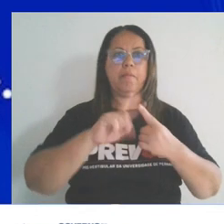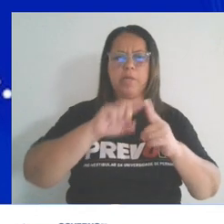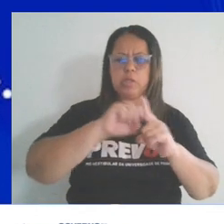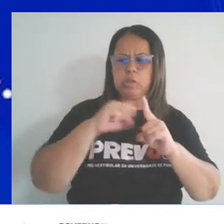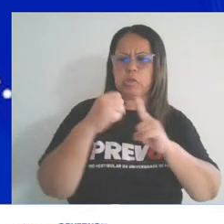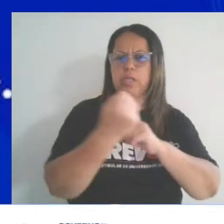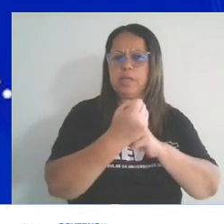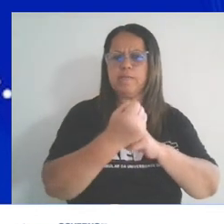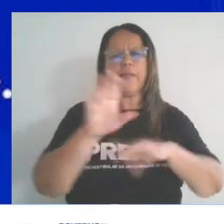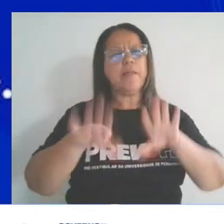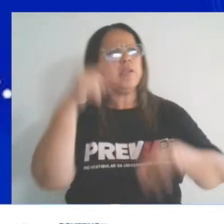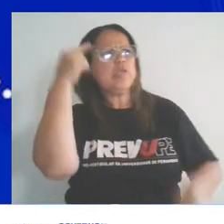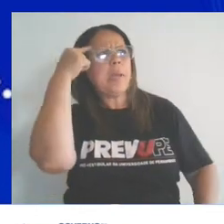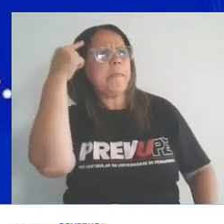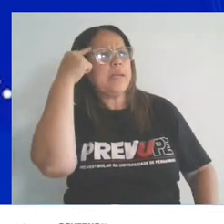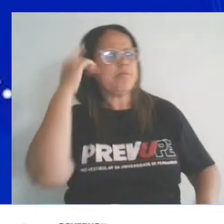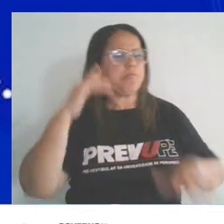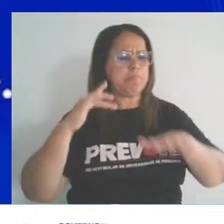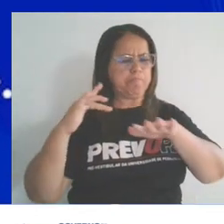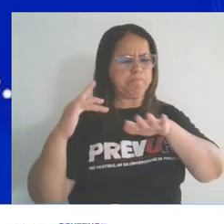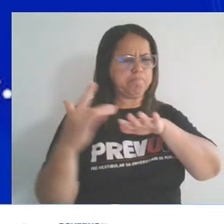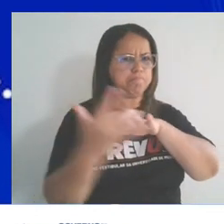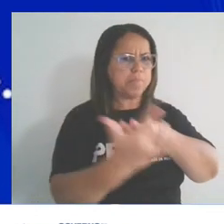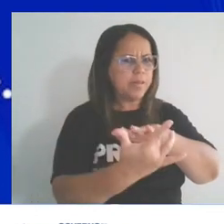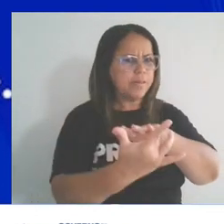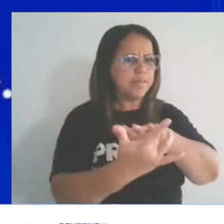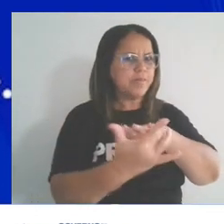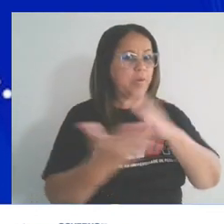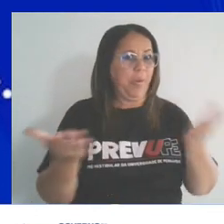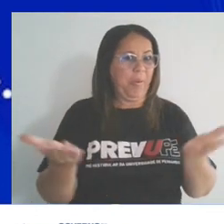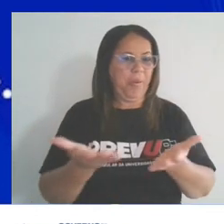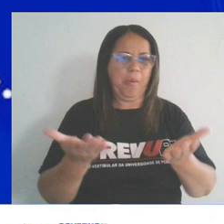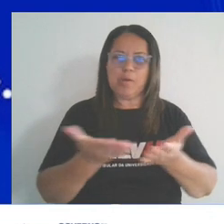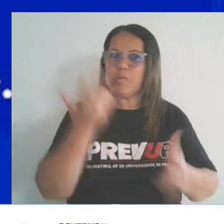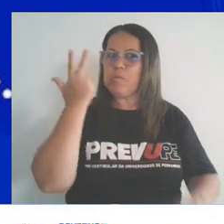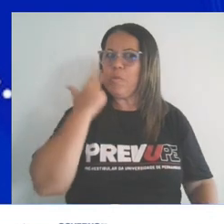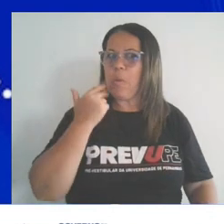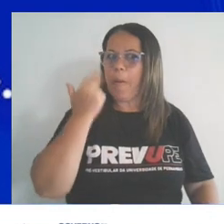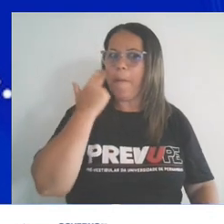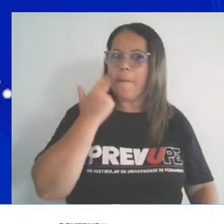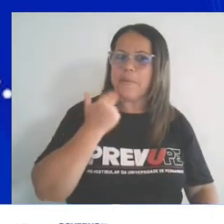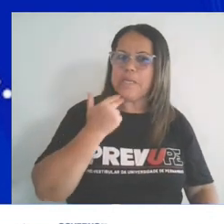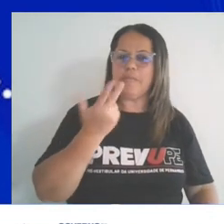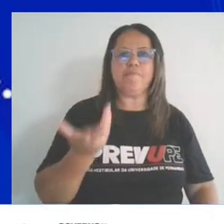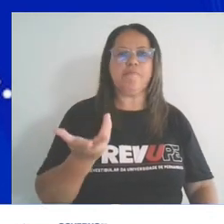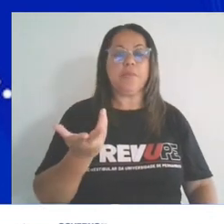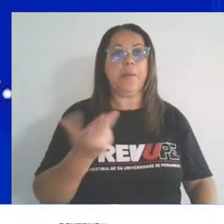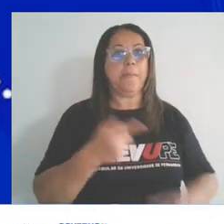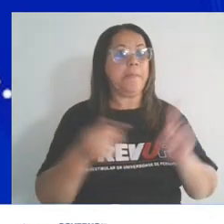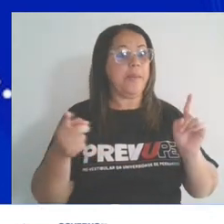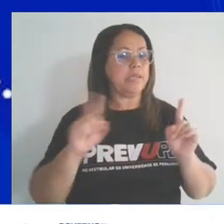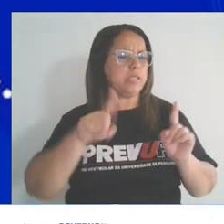tenha pensado automaticamente nas redes sociais digitais, muito comum na atualidade, que faz parte do nosso dia a dia. Antes de a gente